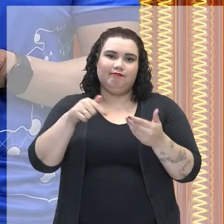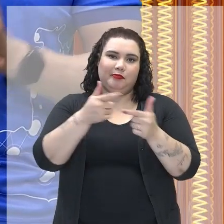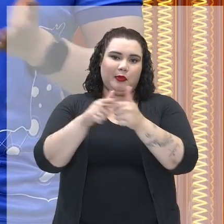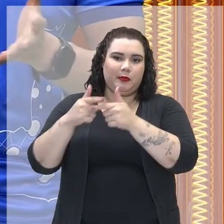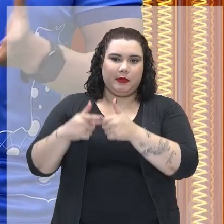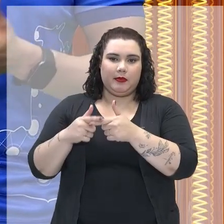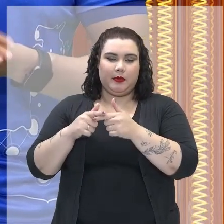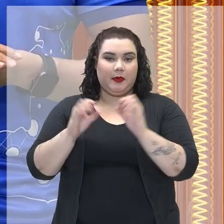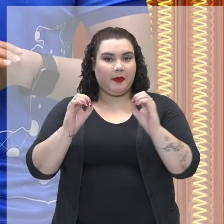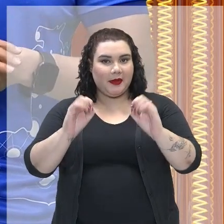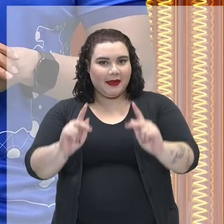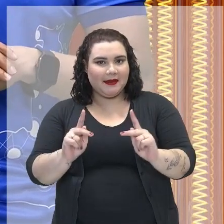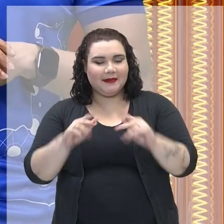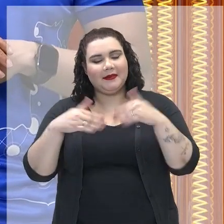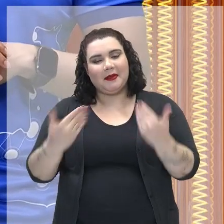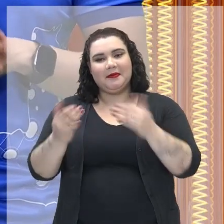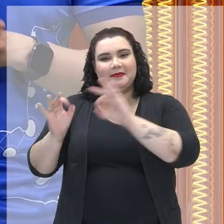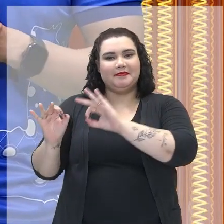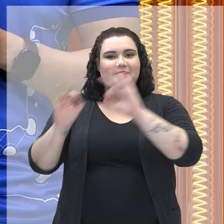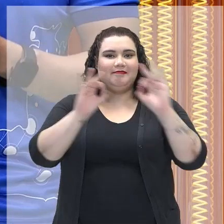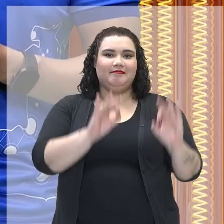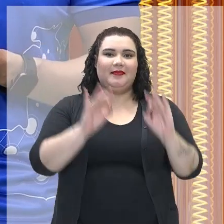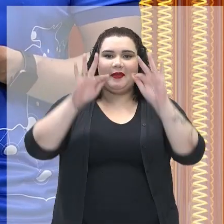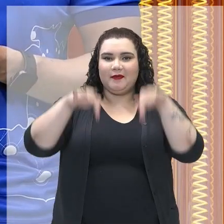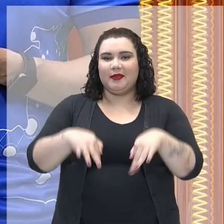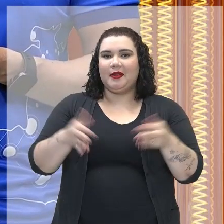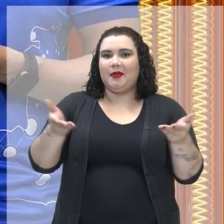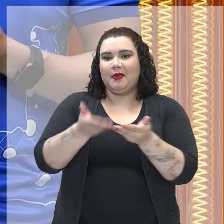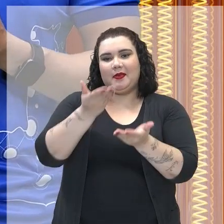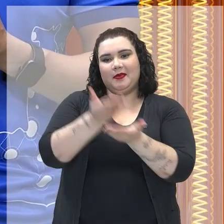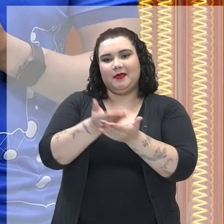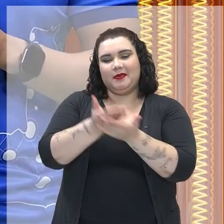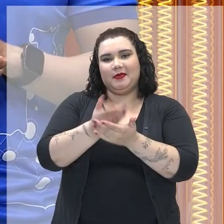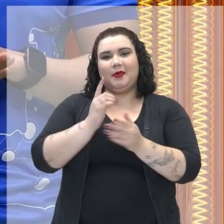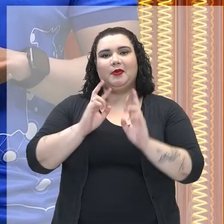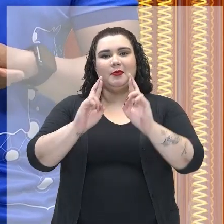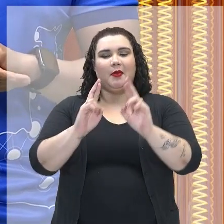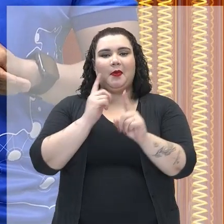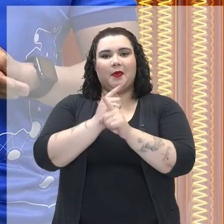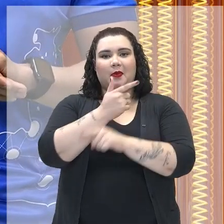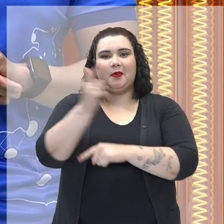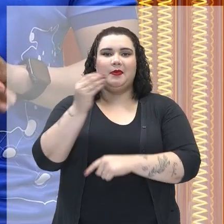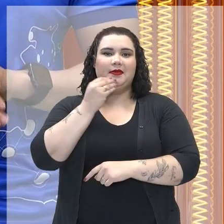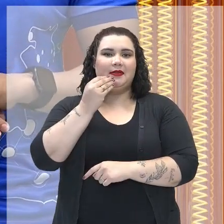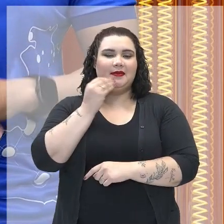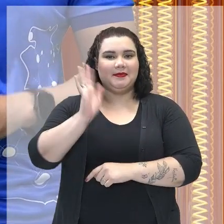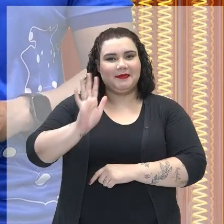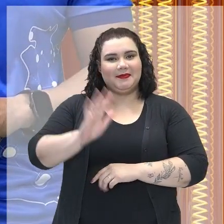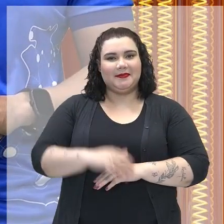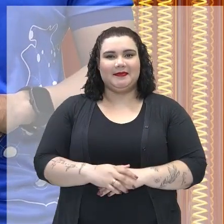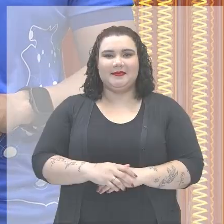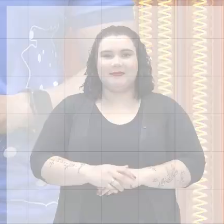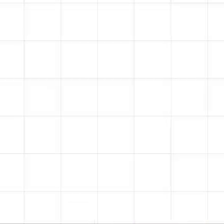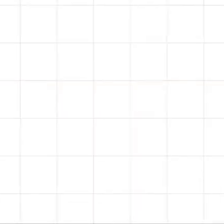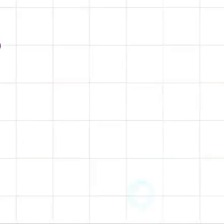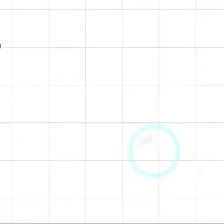africano. Bem, com isso a gente chega ao fim desta aula e eu espero encontrá-los em uma próxima oportunidade.